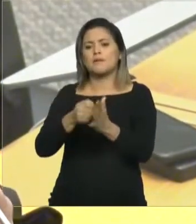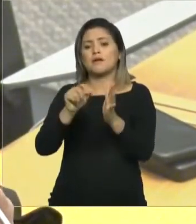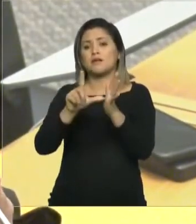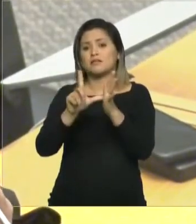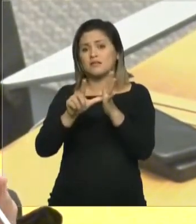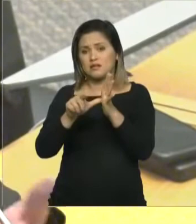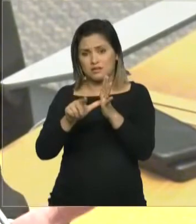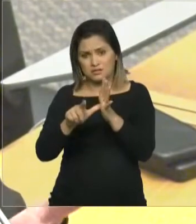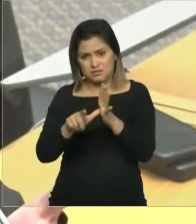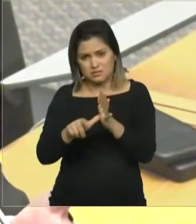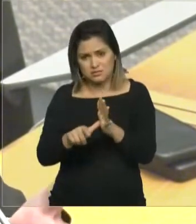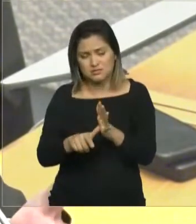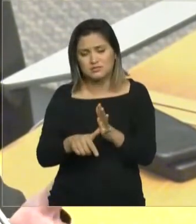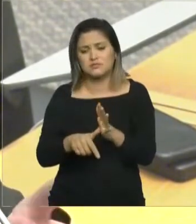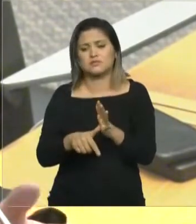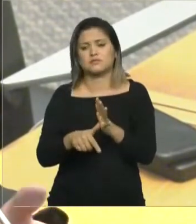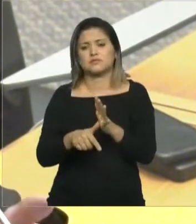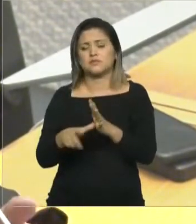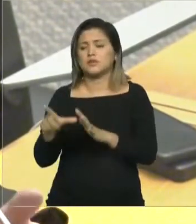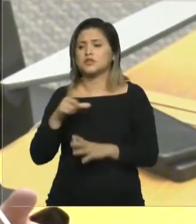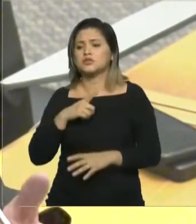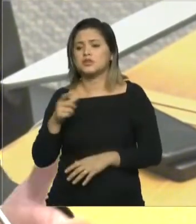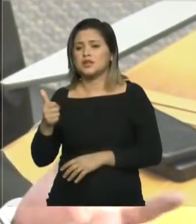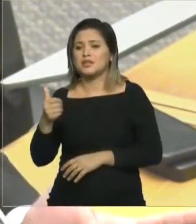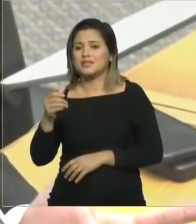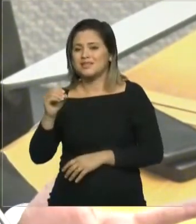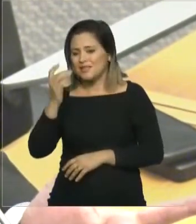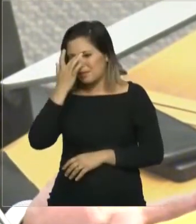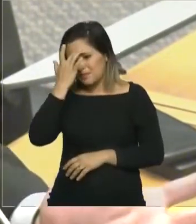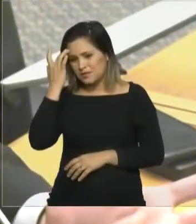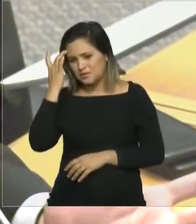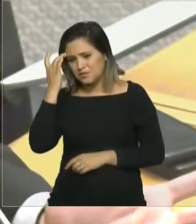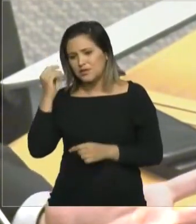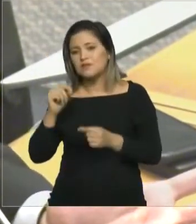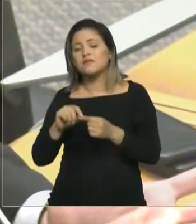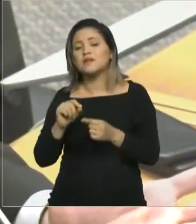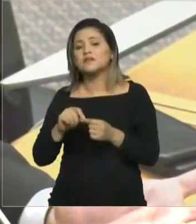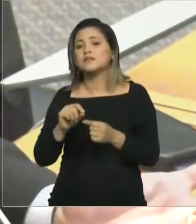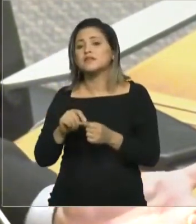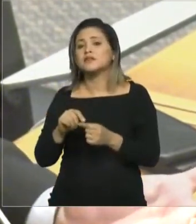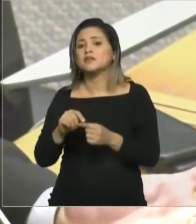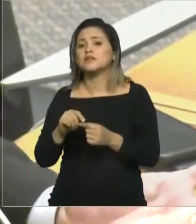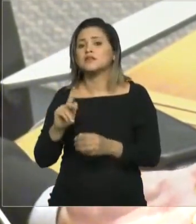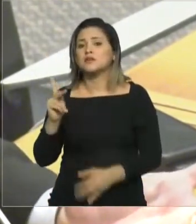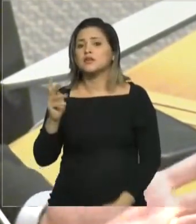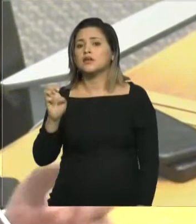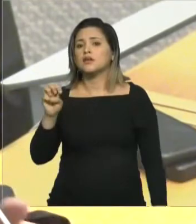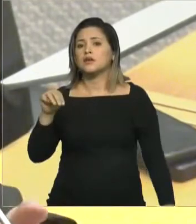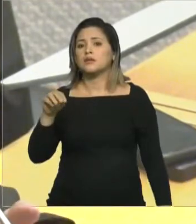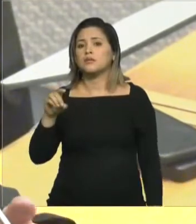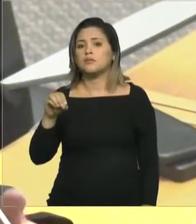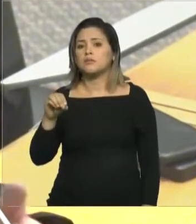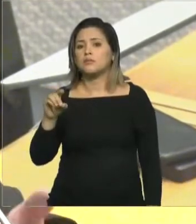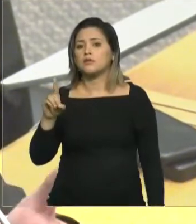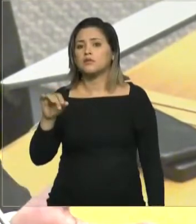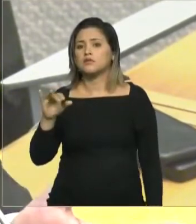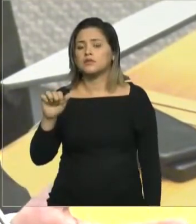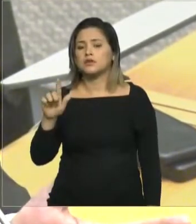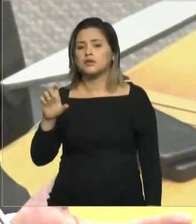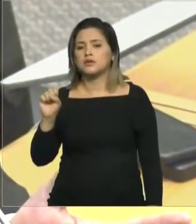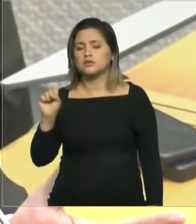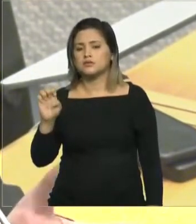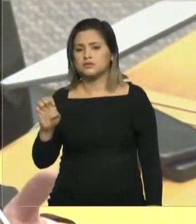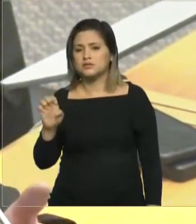você tinha 10 pacientes fazendo diálise eletiva lá dentro, porque não tem para onde ir. Então, é